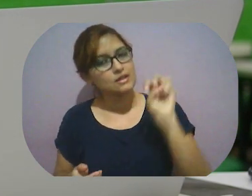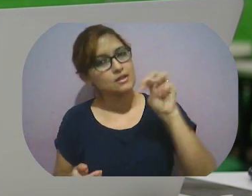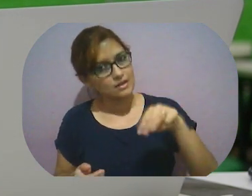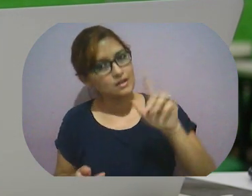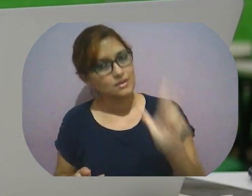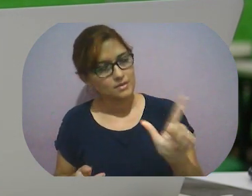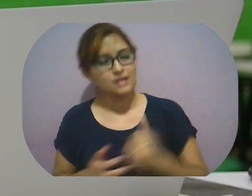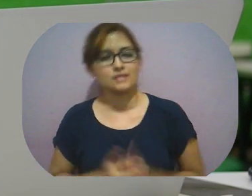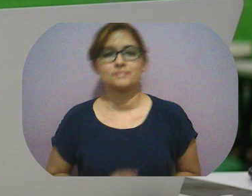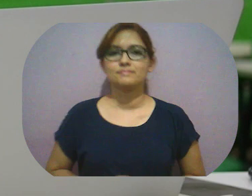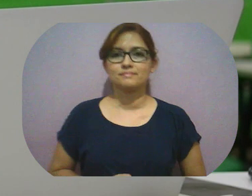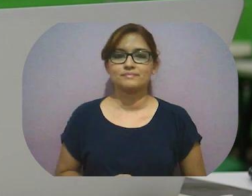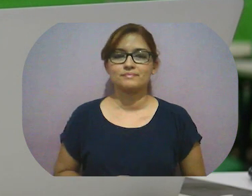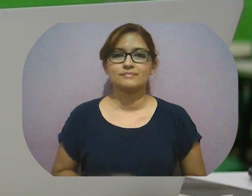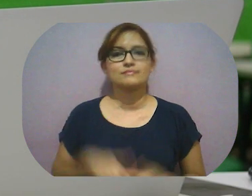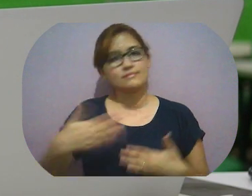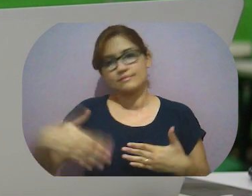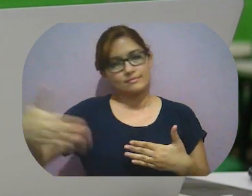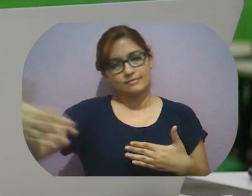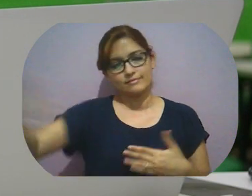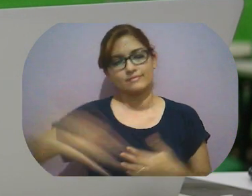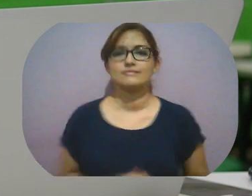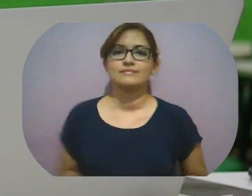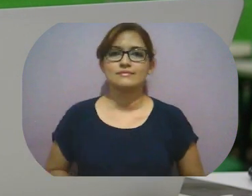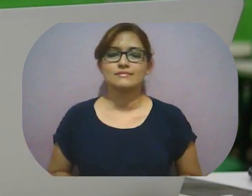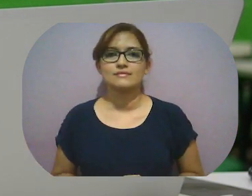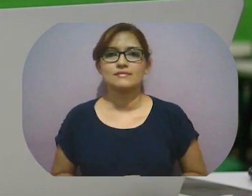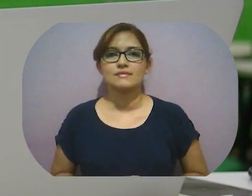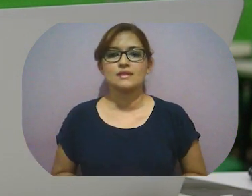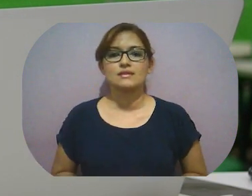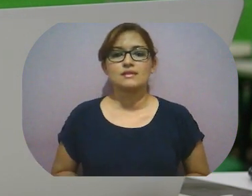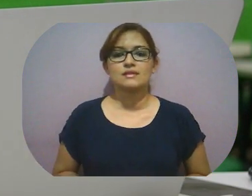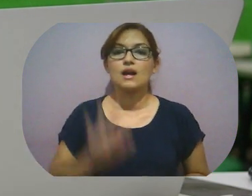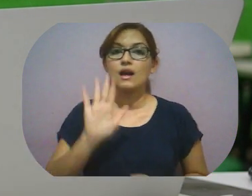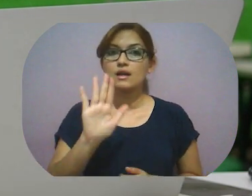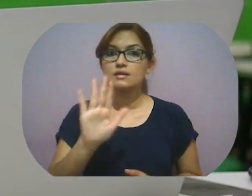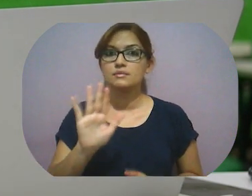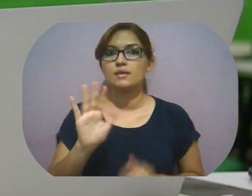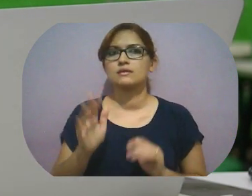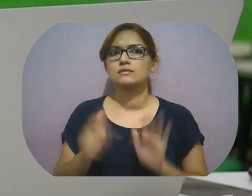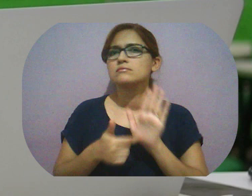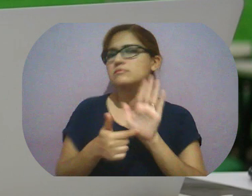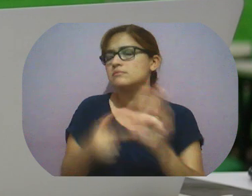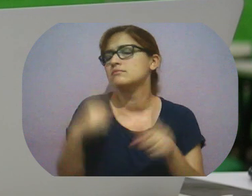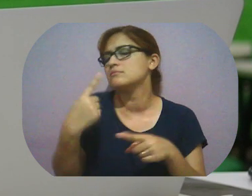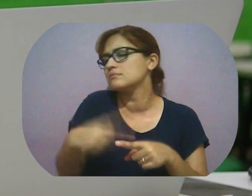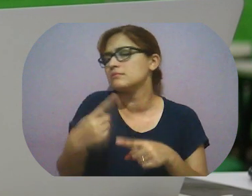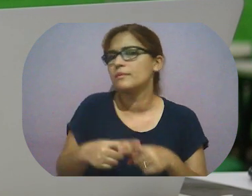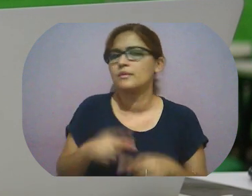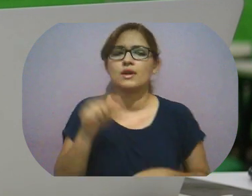ou 150 ml. E assim por diante. Daqui a pouco a gente vai apresentar para